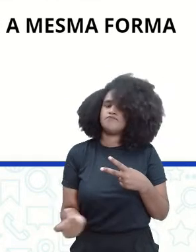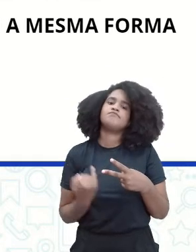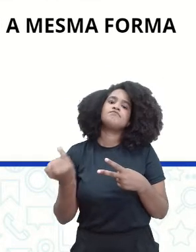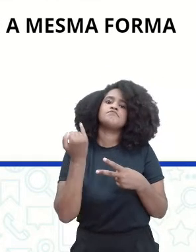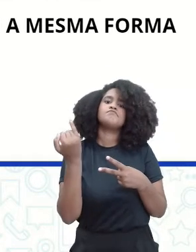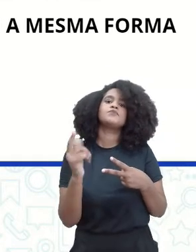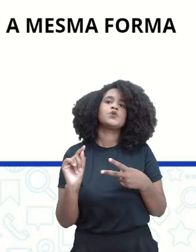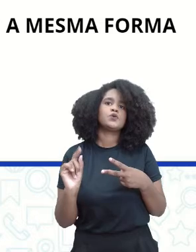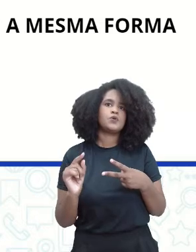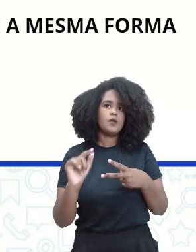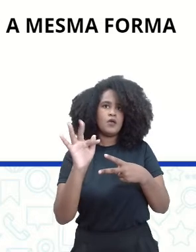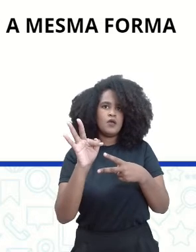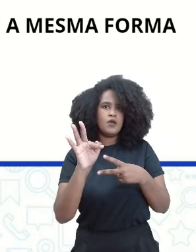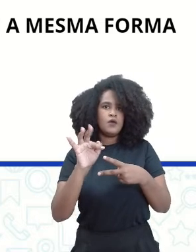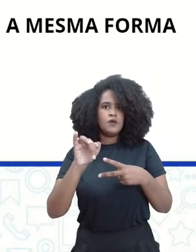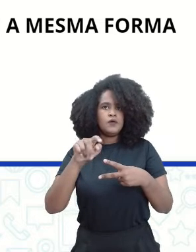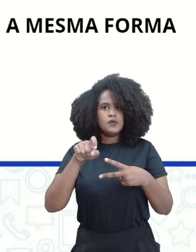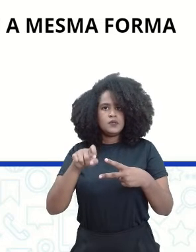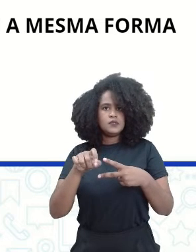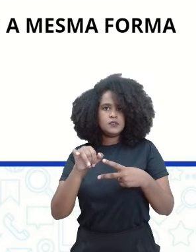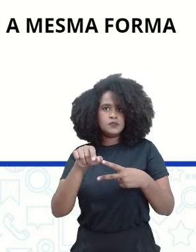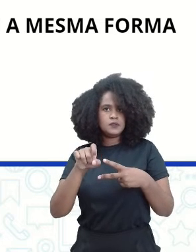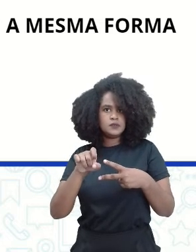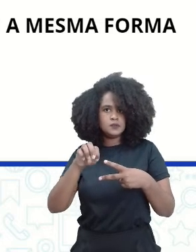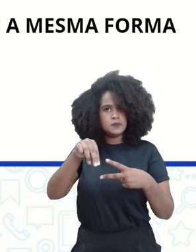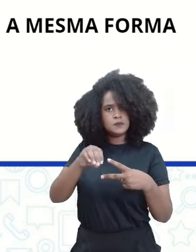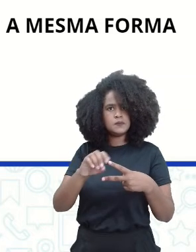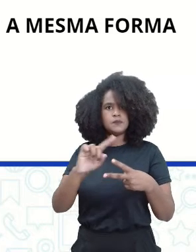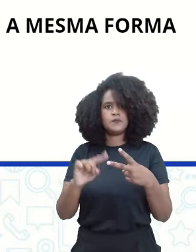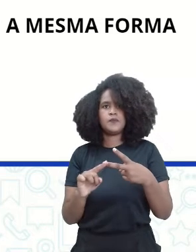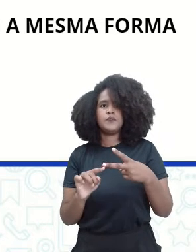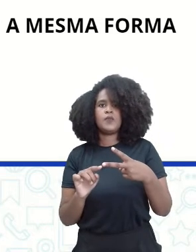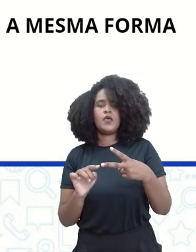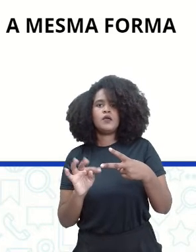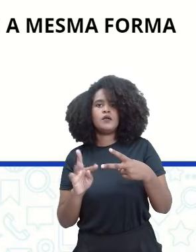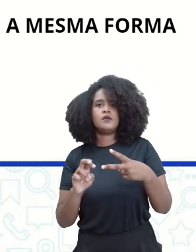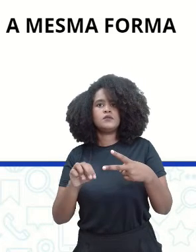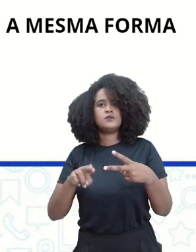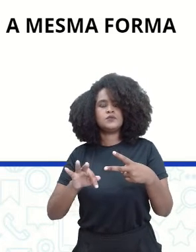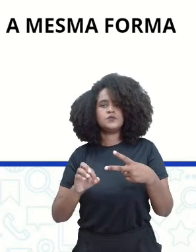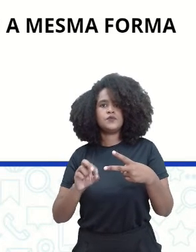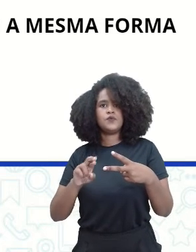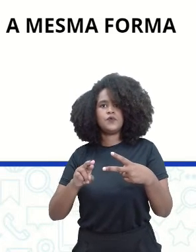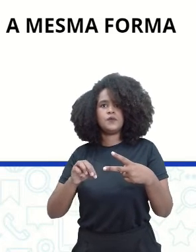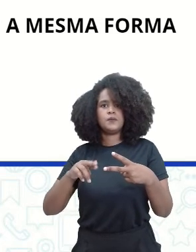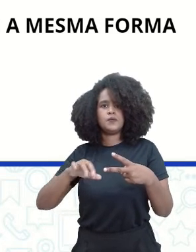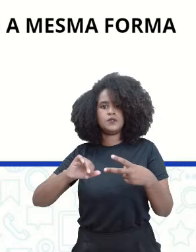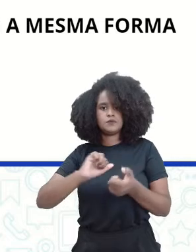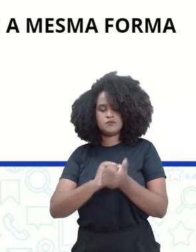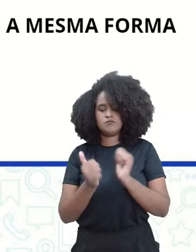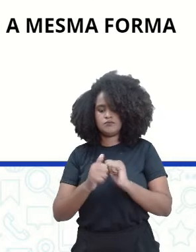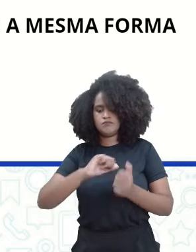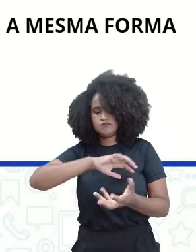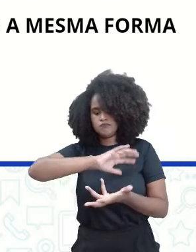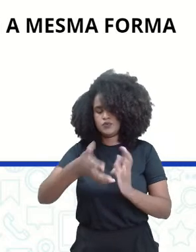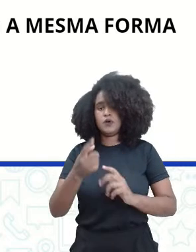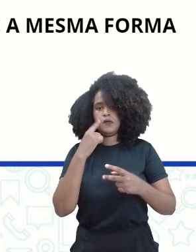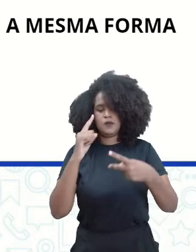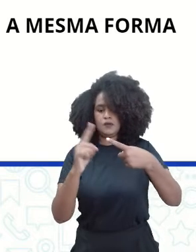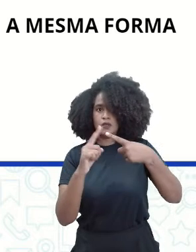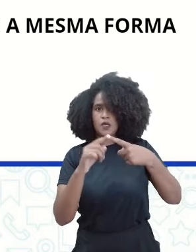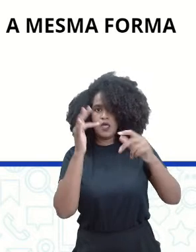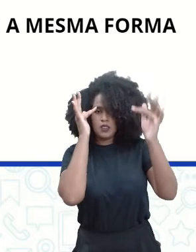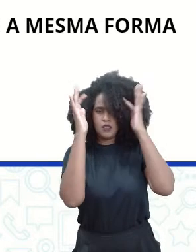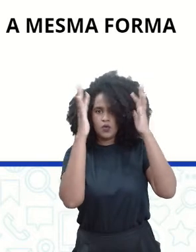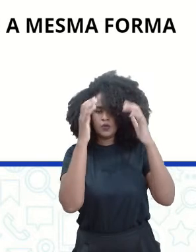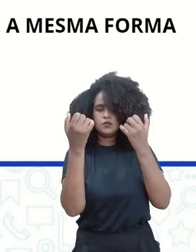significativos. O fixismo e o transformismo. Como o próprio nome já está dizendo, o fixismo é aquela teoria que diz que as